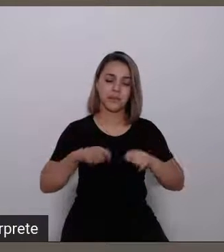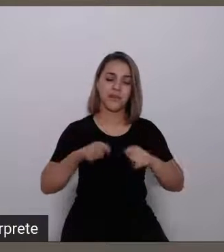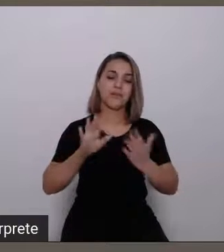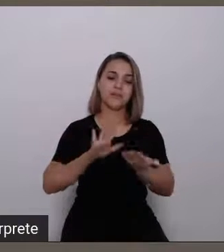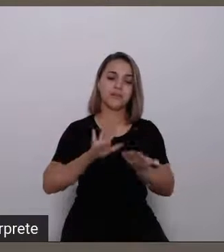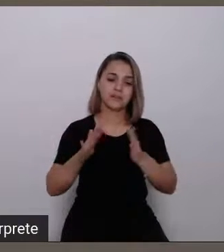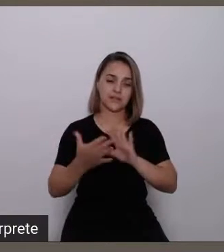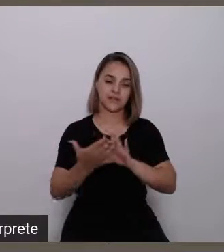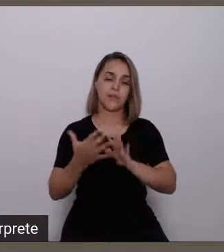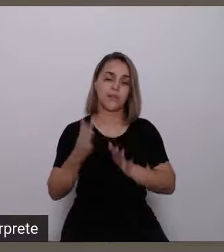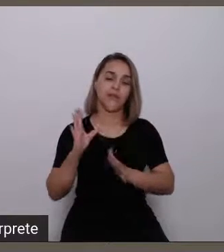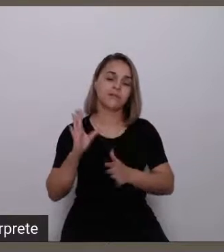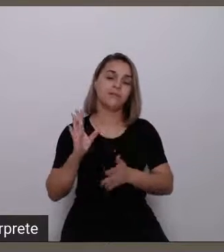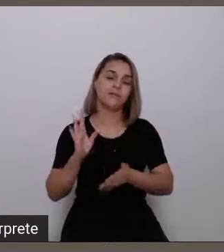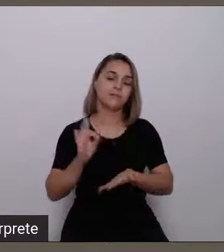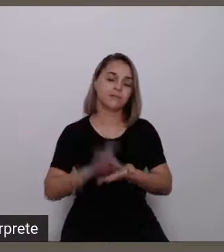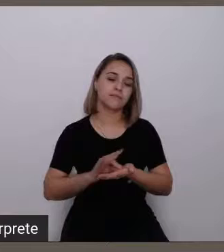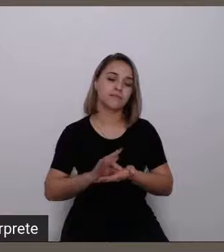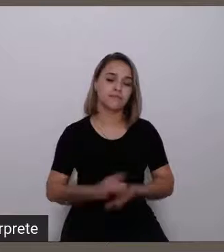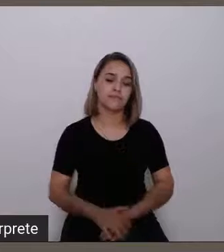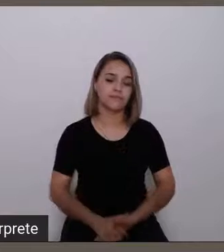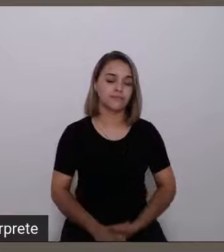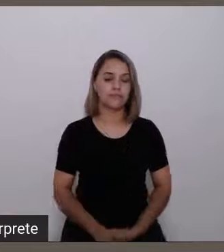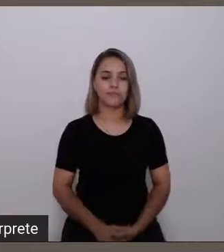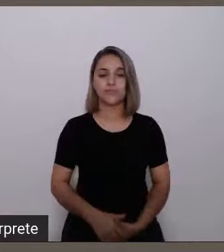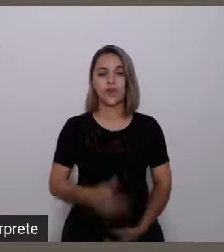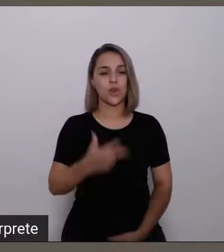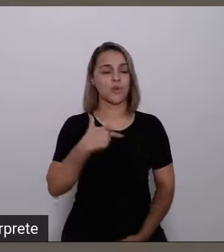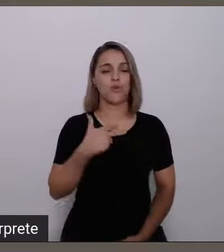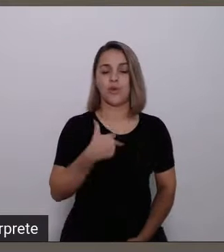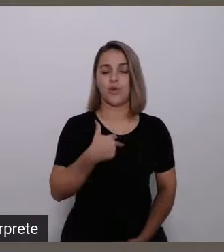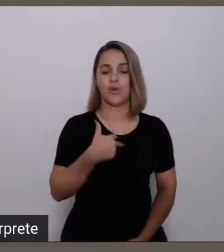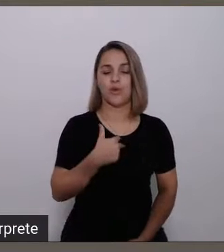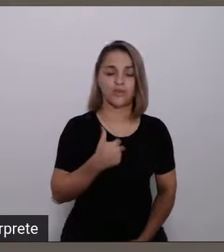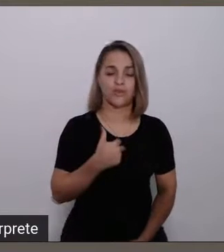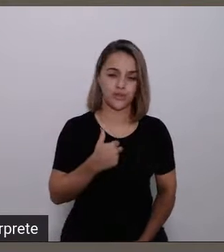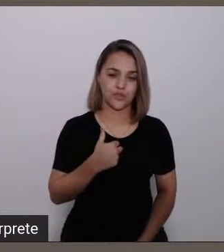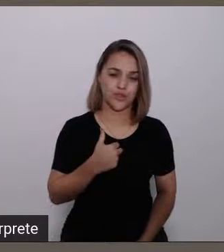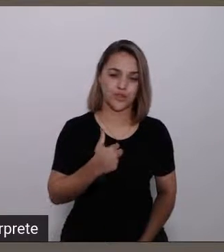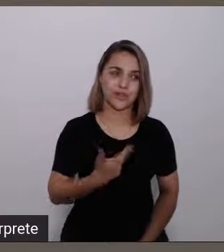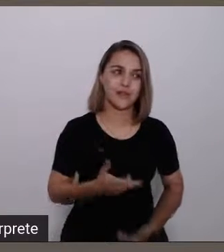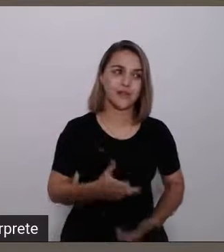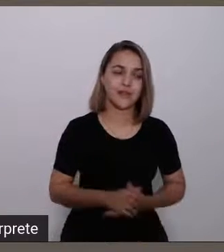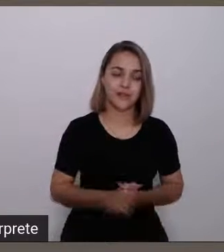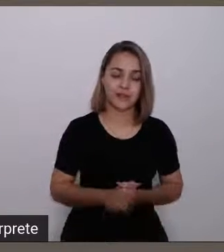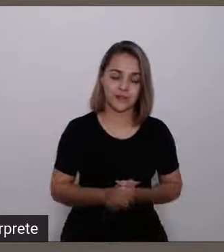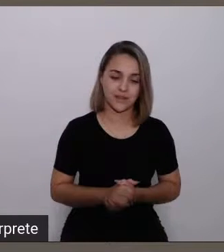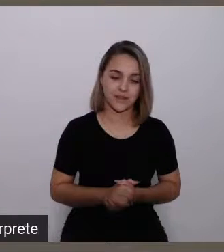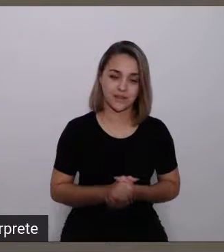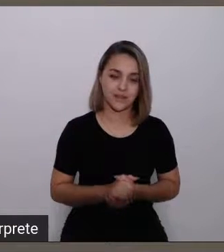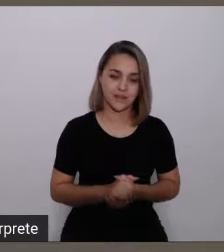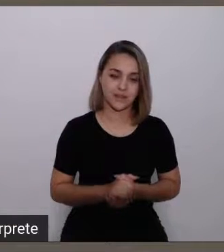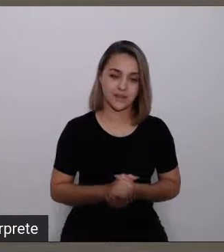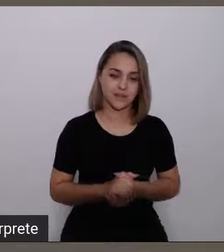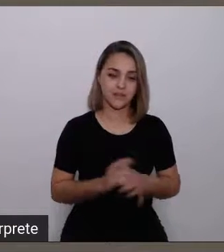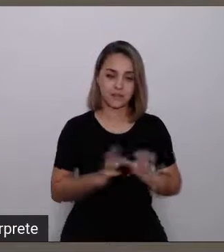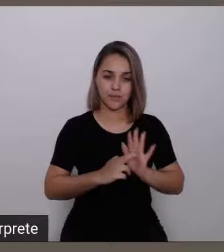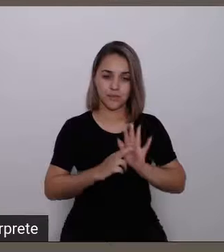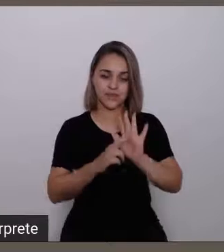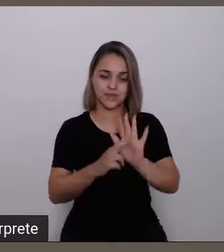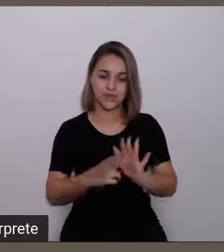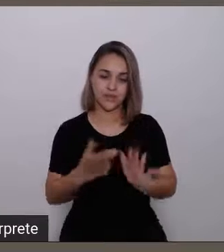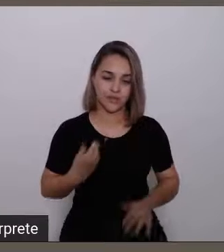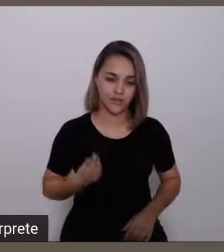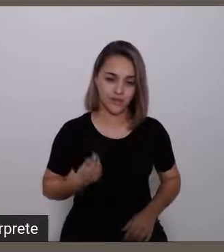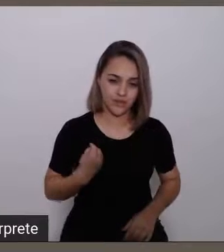Não podia simplesmente ser uma reportagem da vida, que era o que ele entendia que o naturalismo